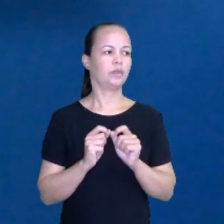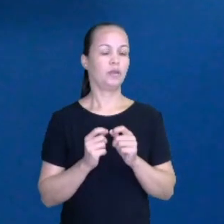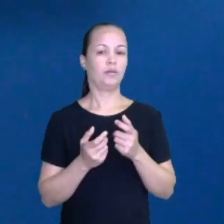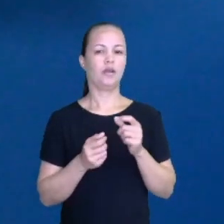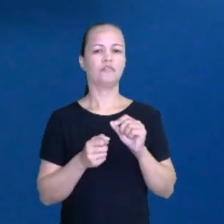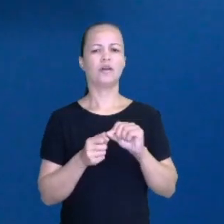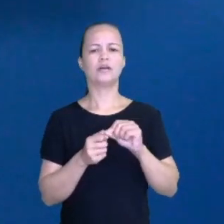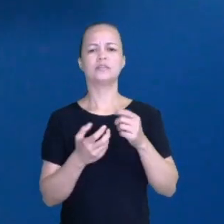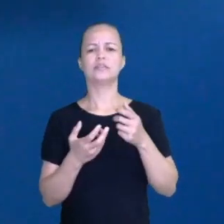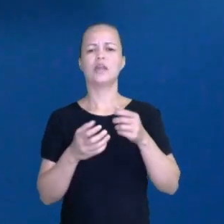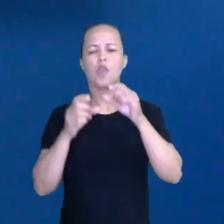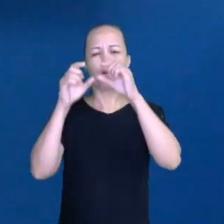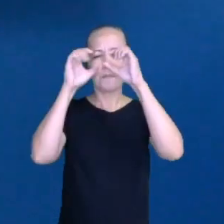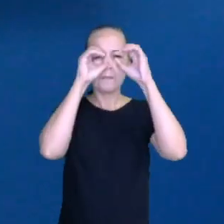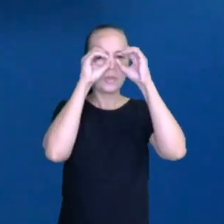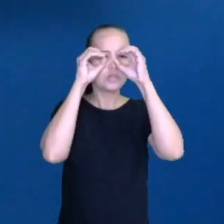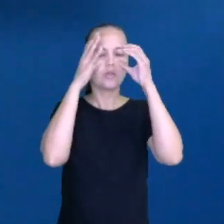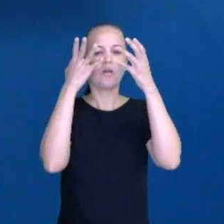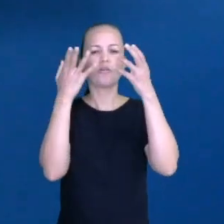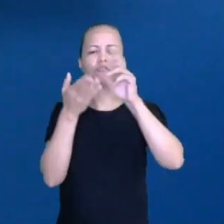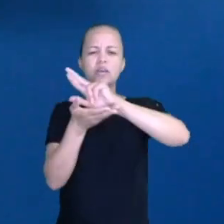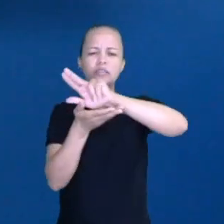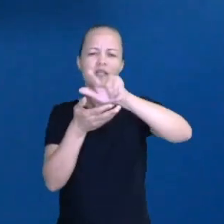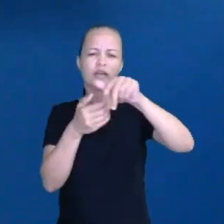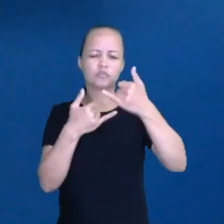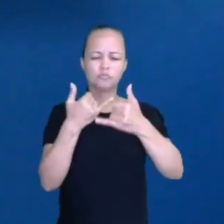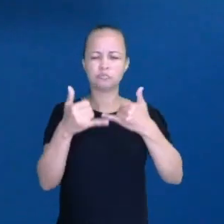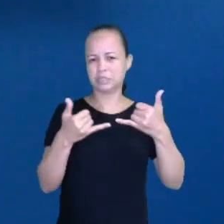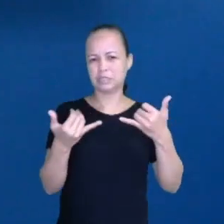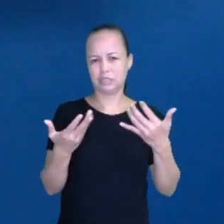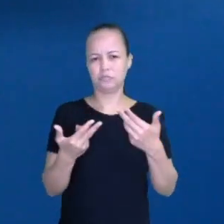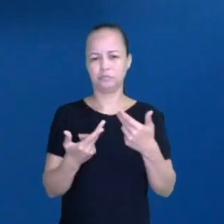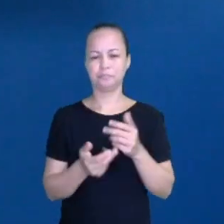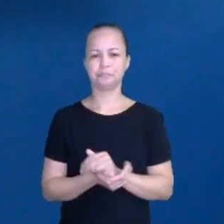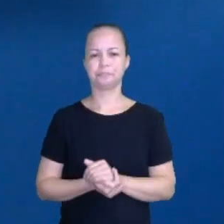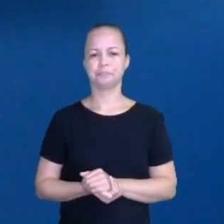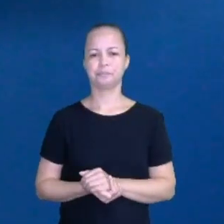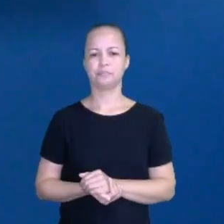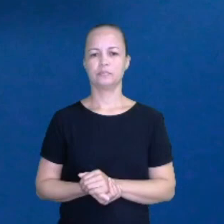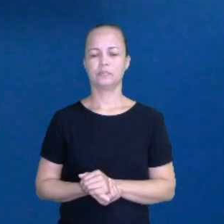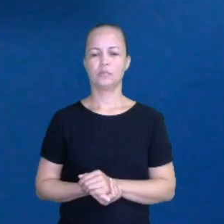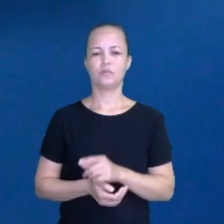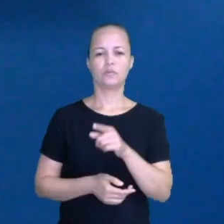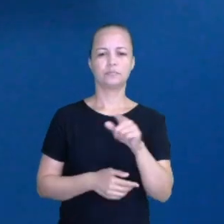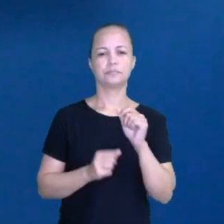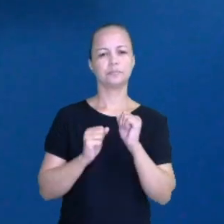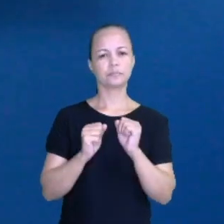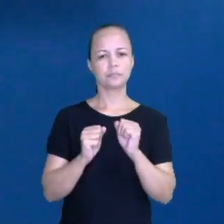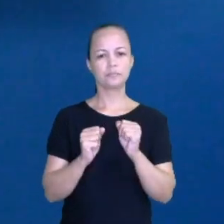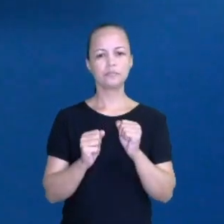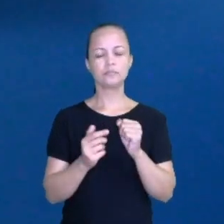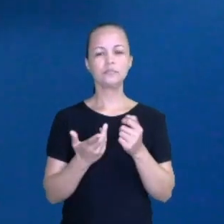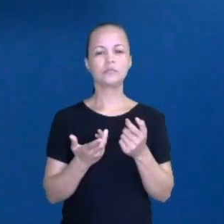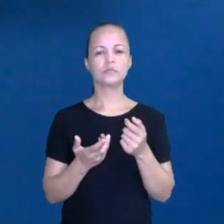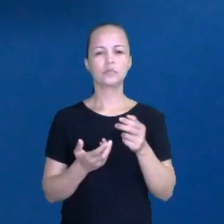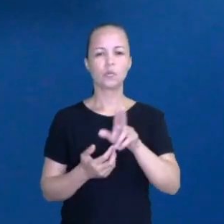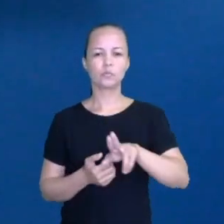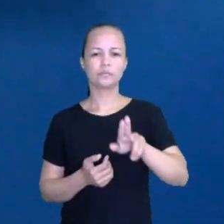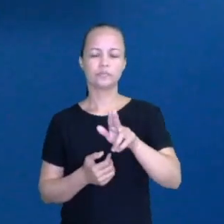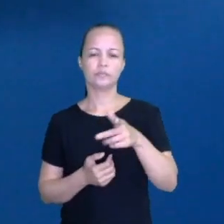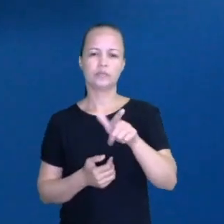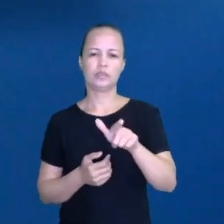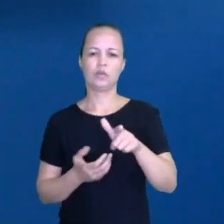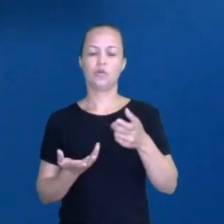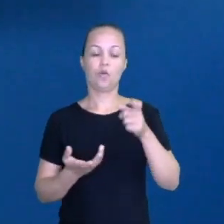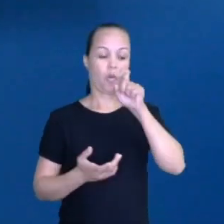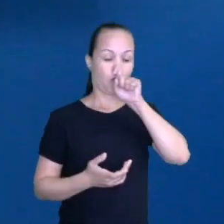fazer binóculo, para fazer brinquedo, para fazer outras coisas que a gente viu. Ou você pode selecionar esses materiais e colocar nas lixeiras